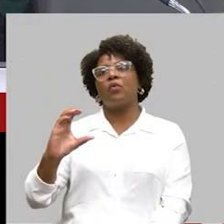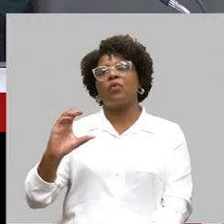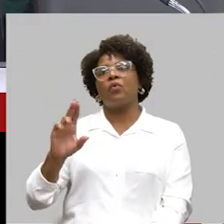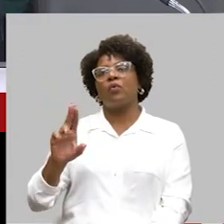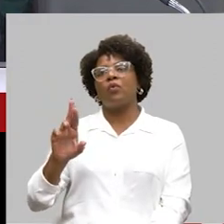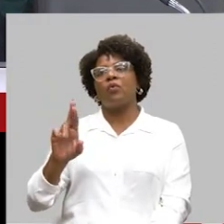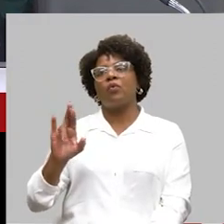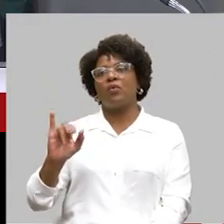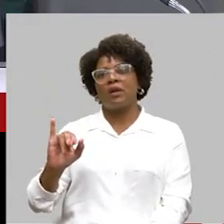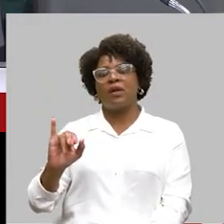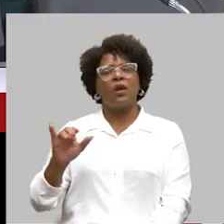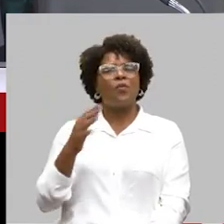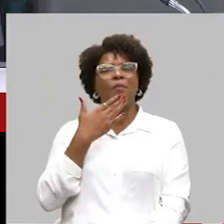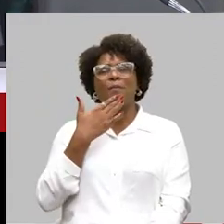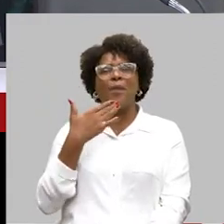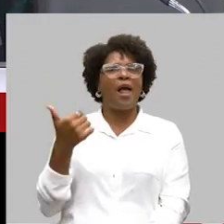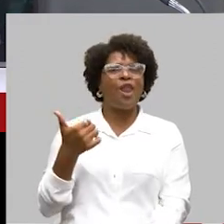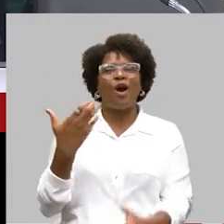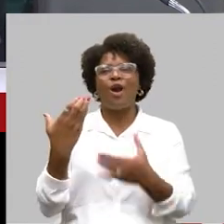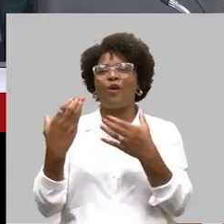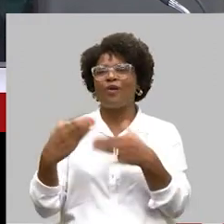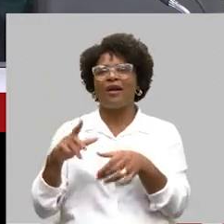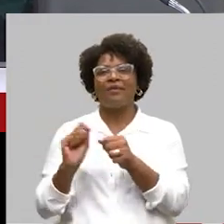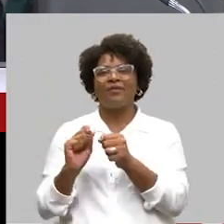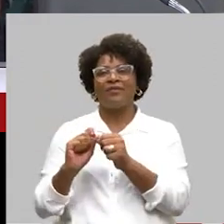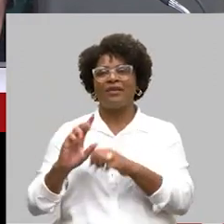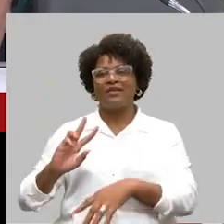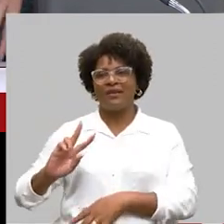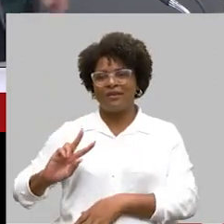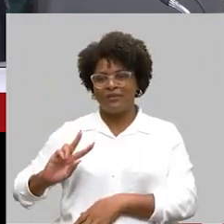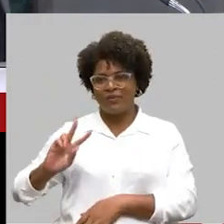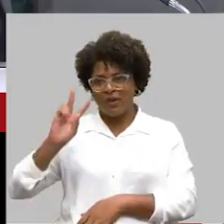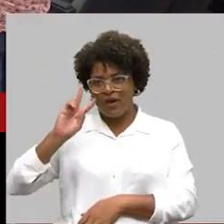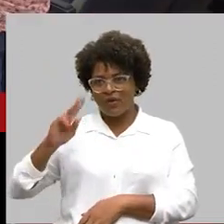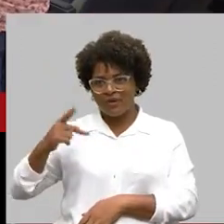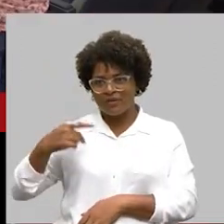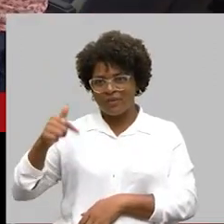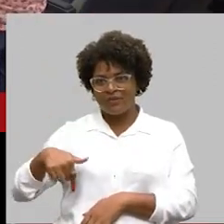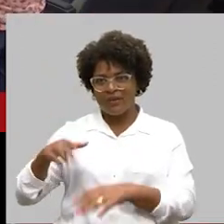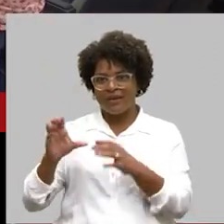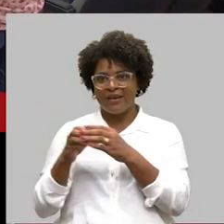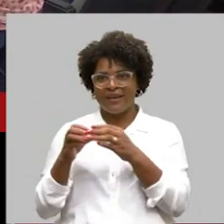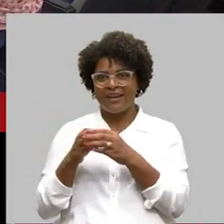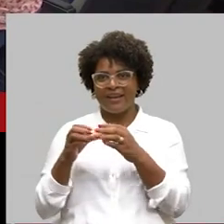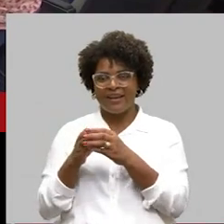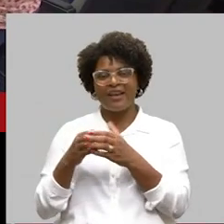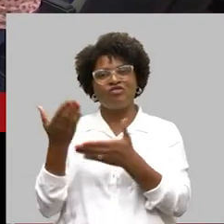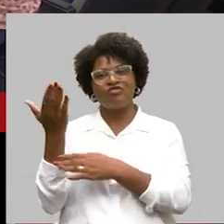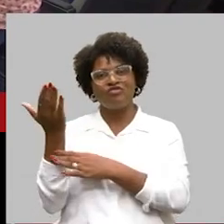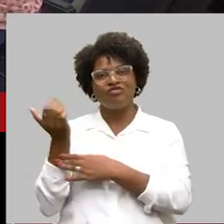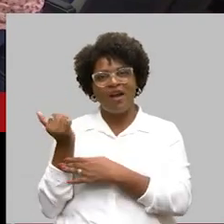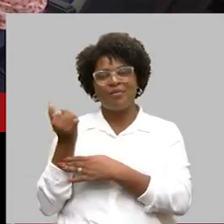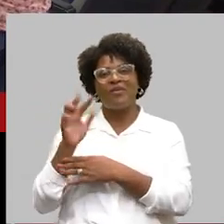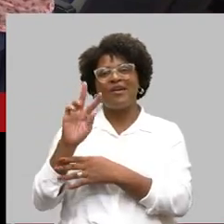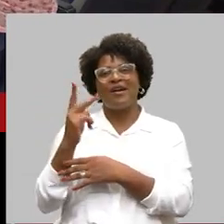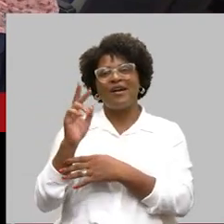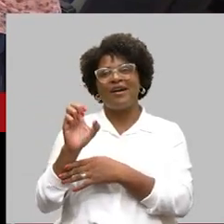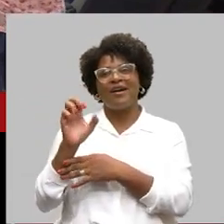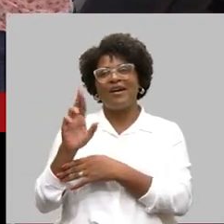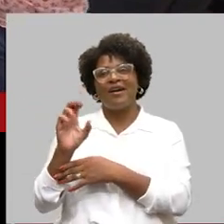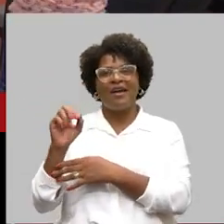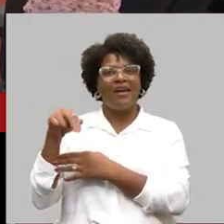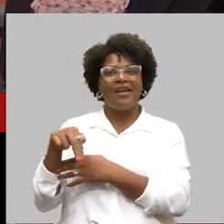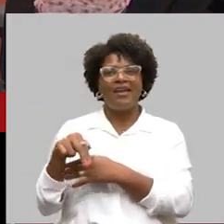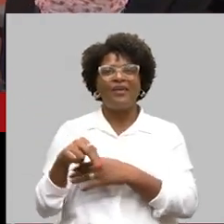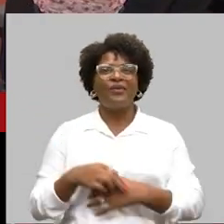reconhecimento era coletivo então eu quero chamar o Heron Heron ele nem homenagem boa é assim quando a pessoa